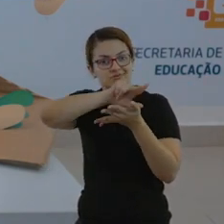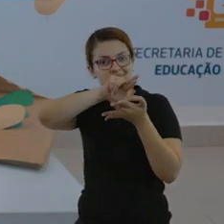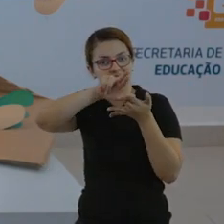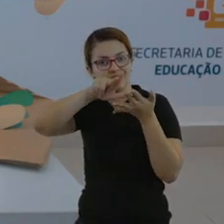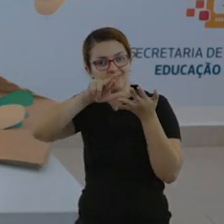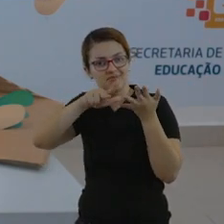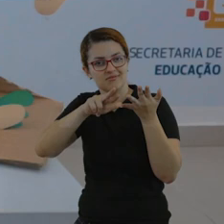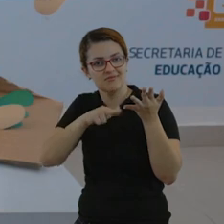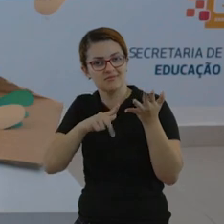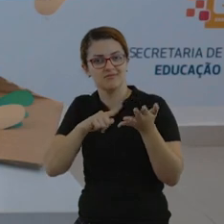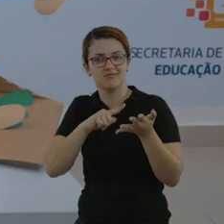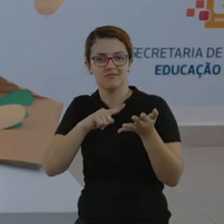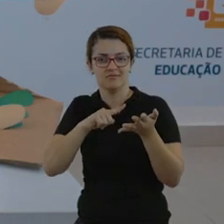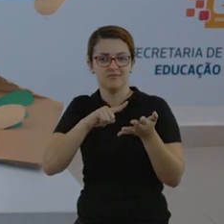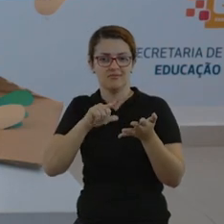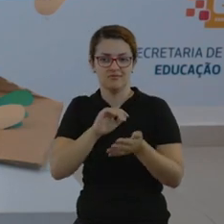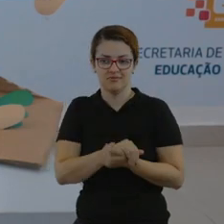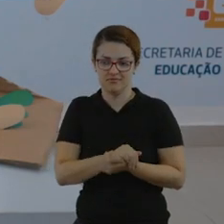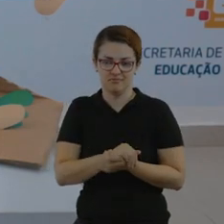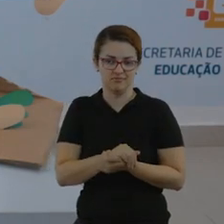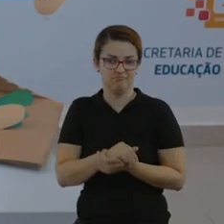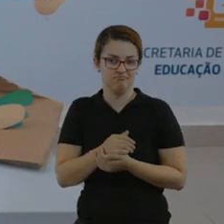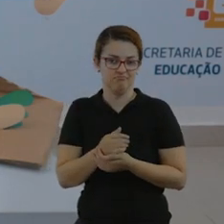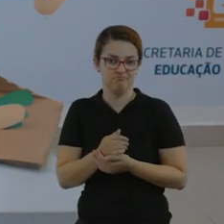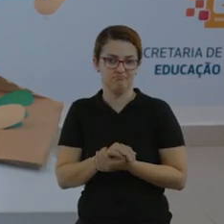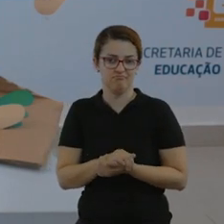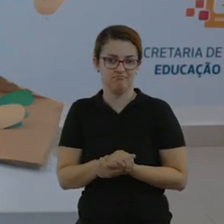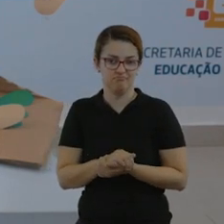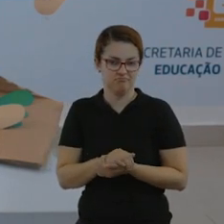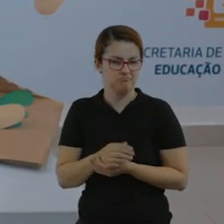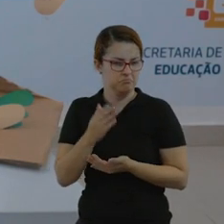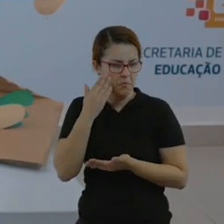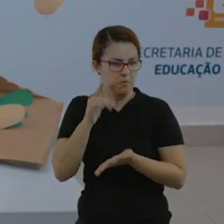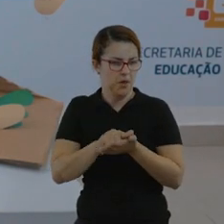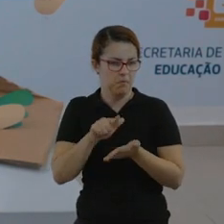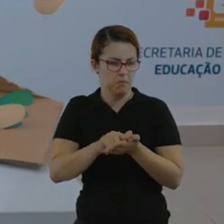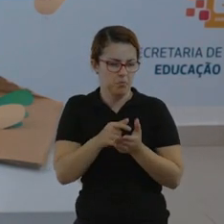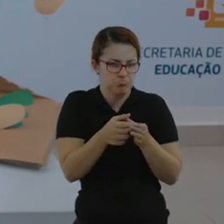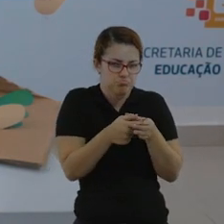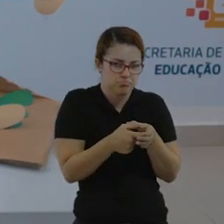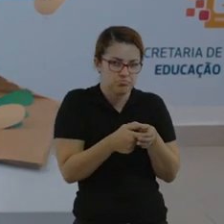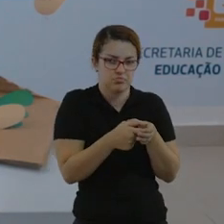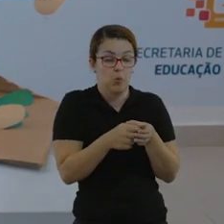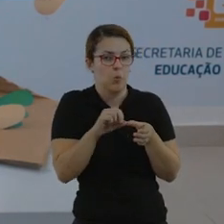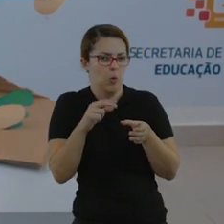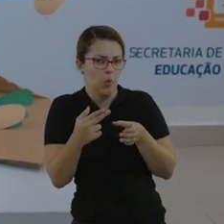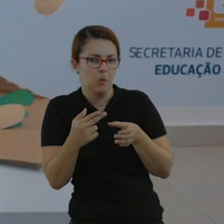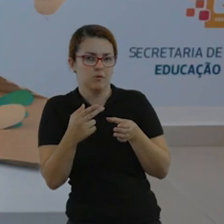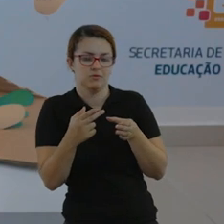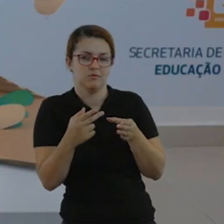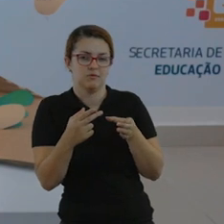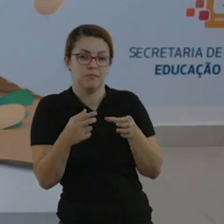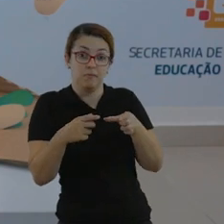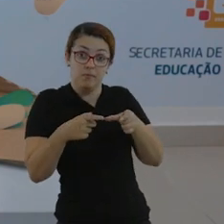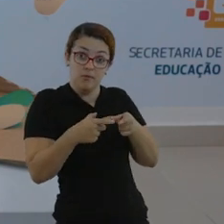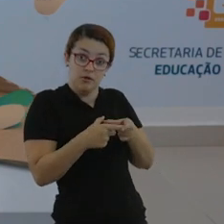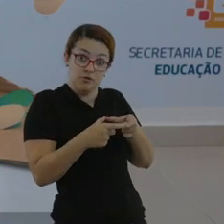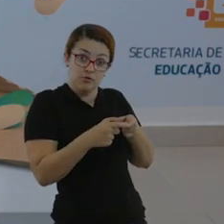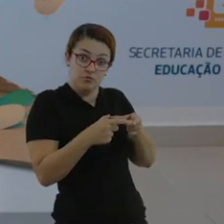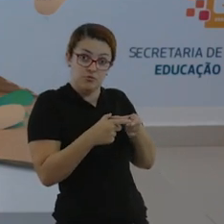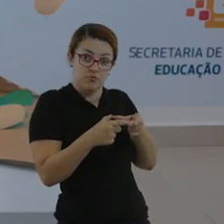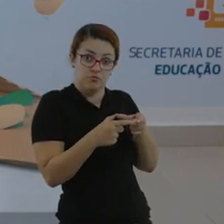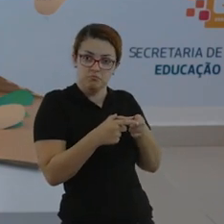Então, eu vou pegar um pedacinho de papel, ou um pratinho, ou qualquer